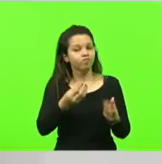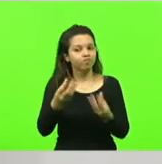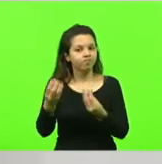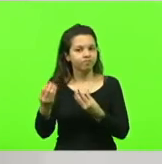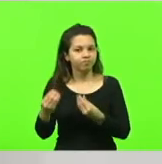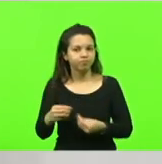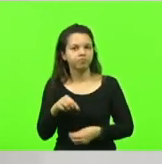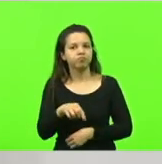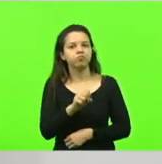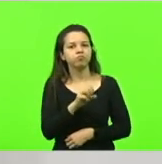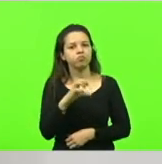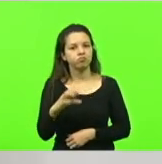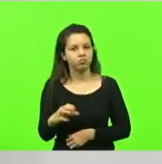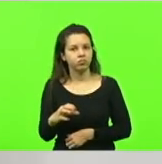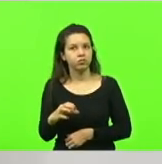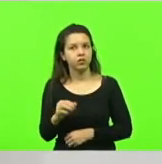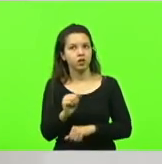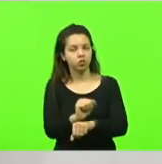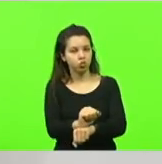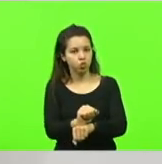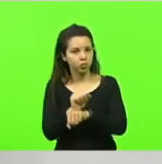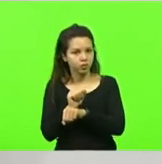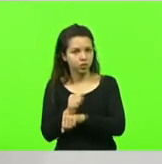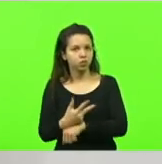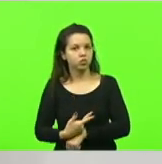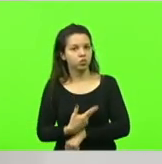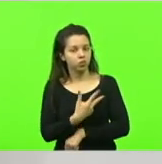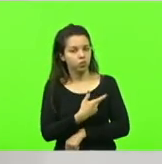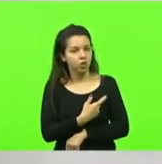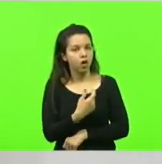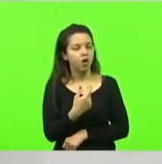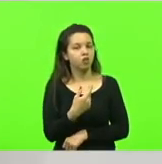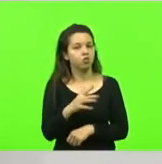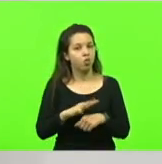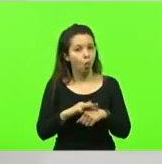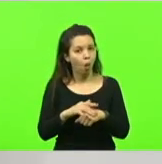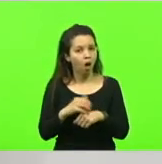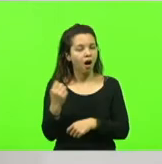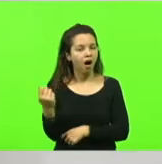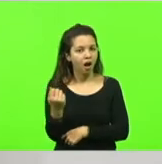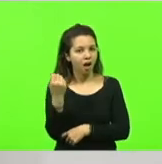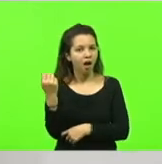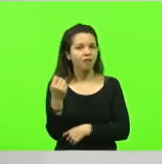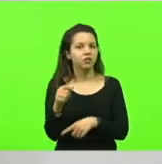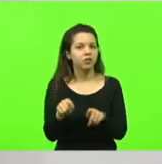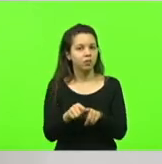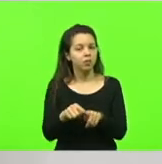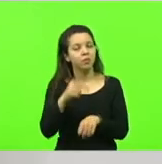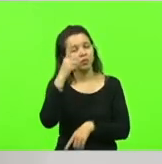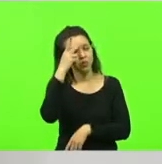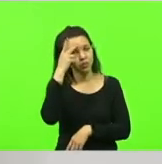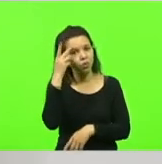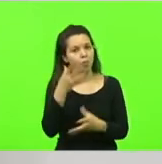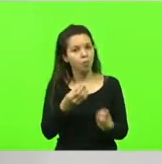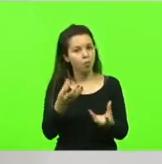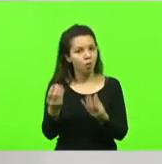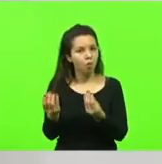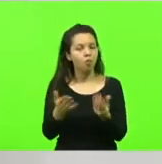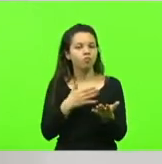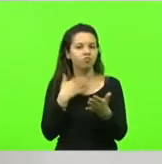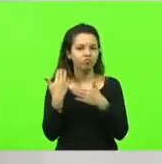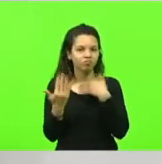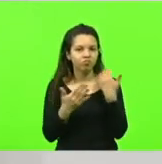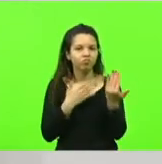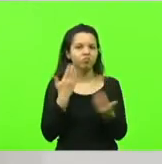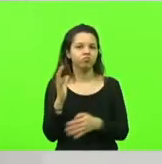cirurgias levou ao agravamento de diversos tipos de doenças e, lamentavelmente, também muitas pessoas à morte.